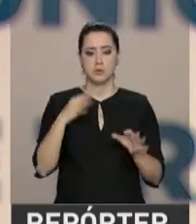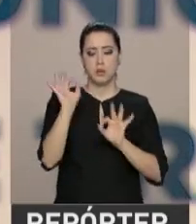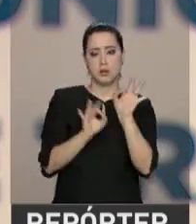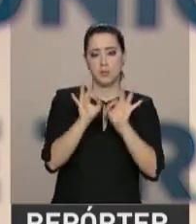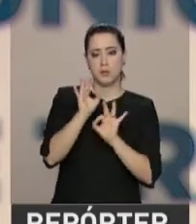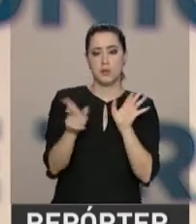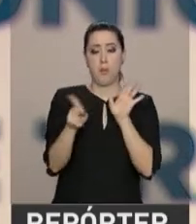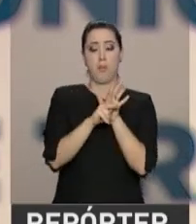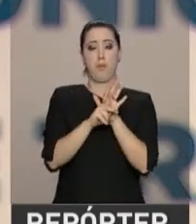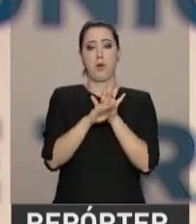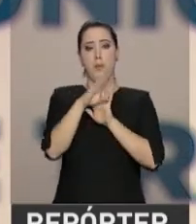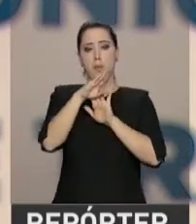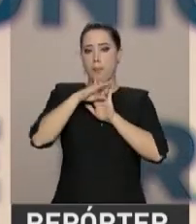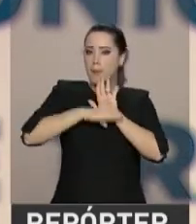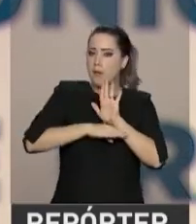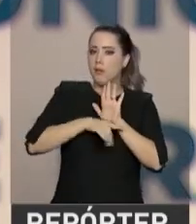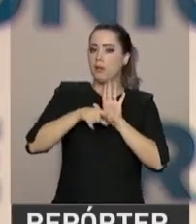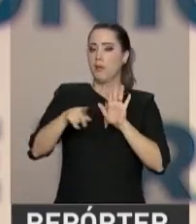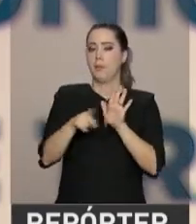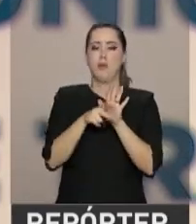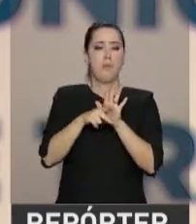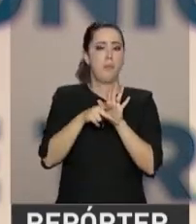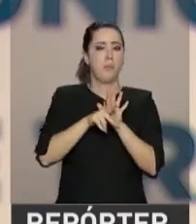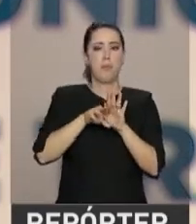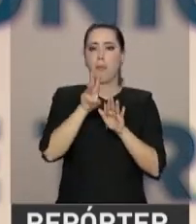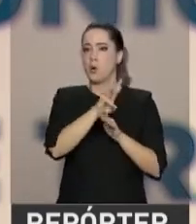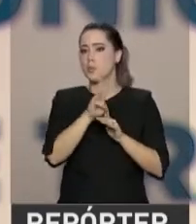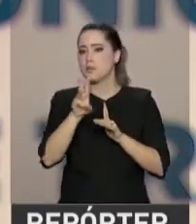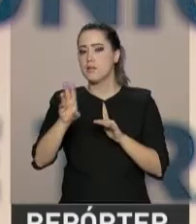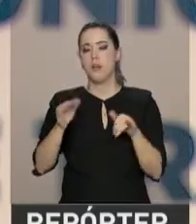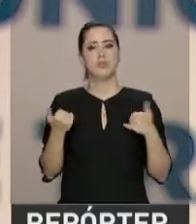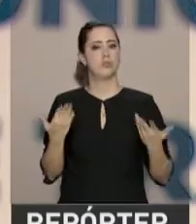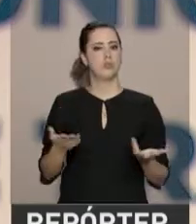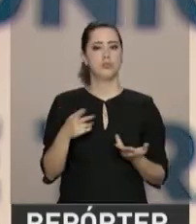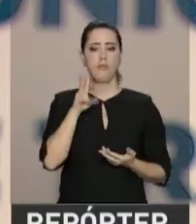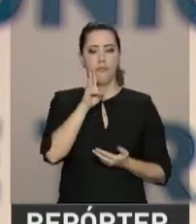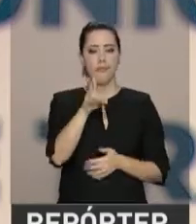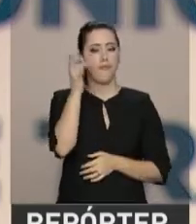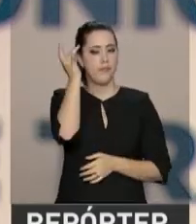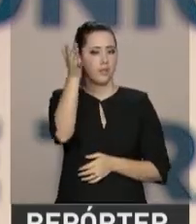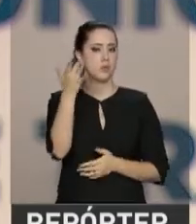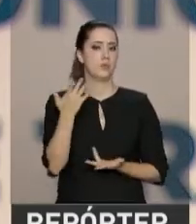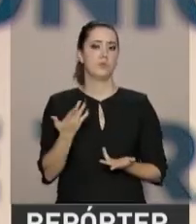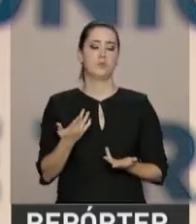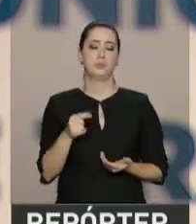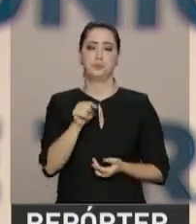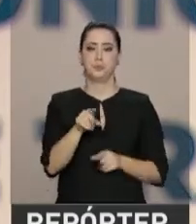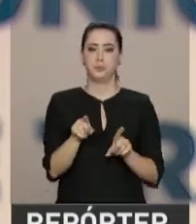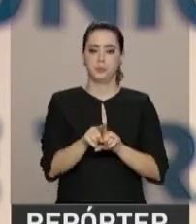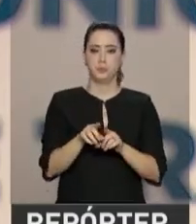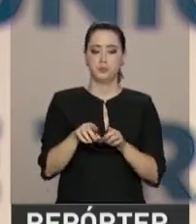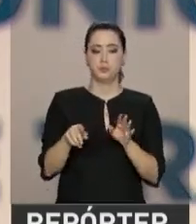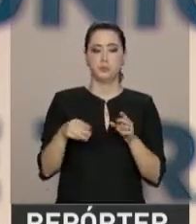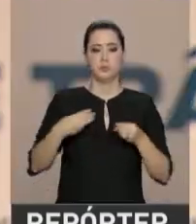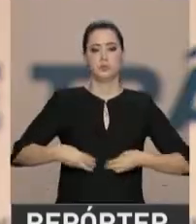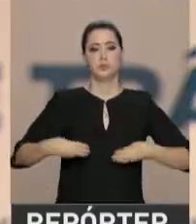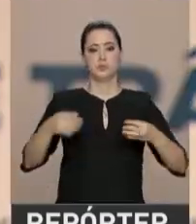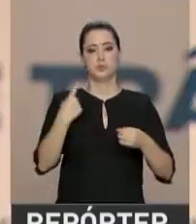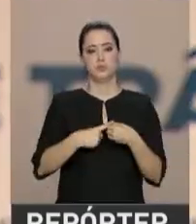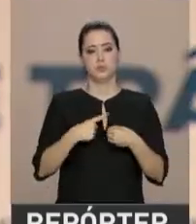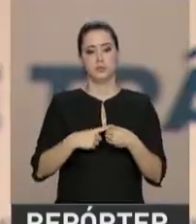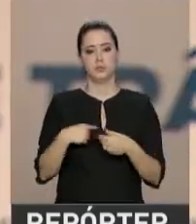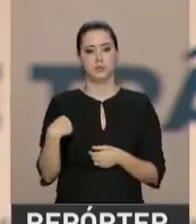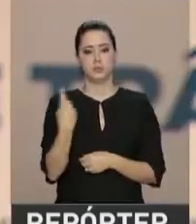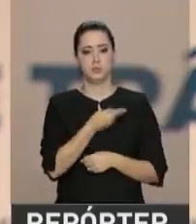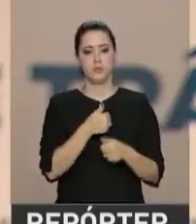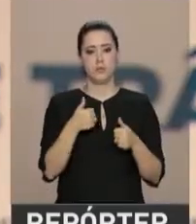os seus planos através dessa essa ferramenta diretamente no site do ministério das cidades nós estamos